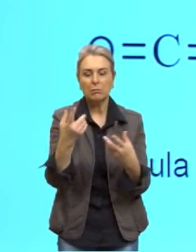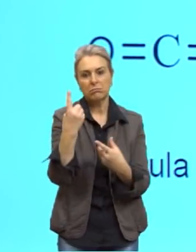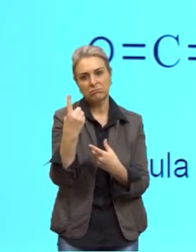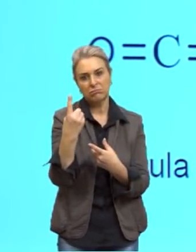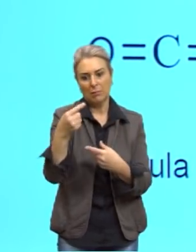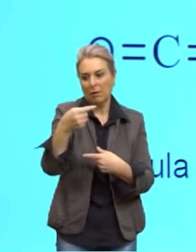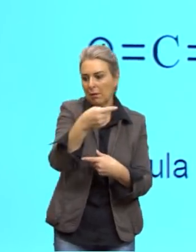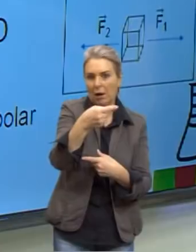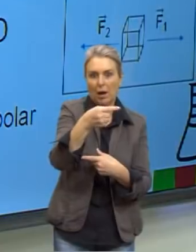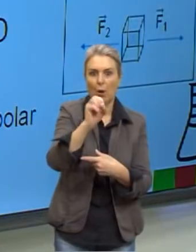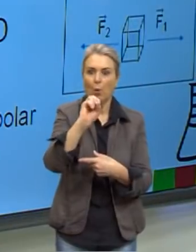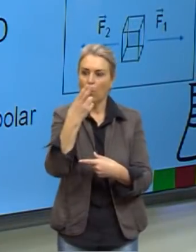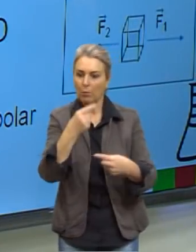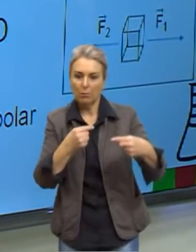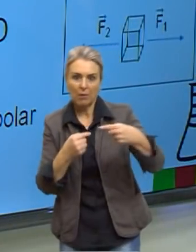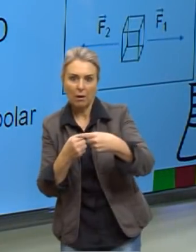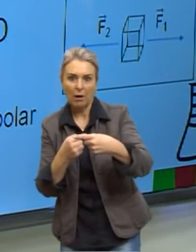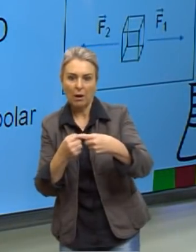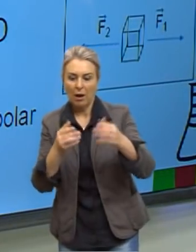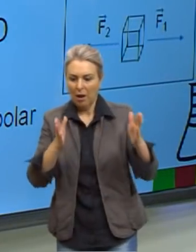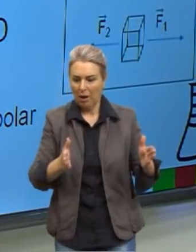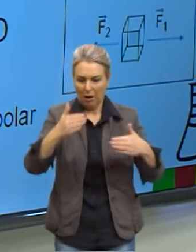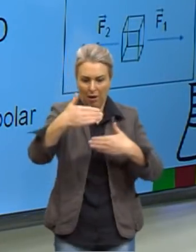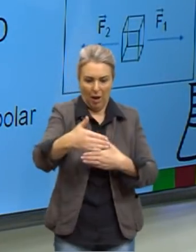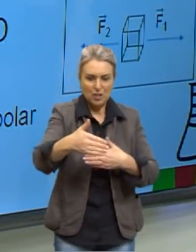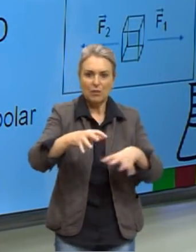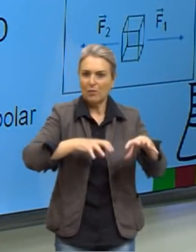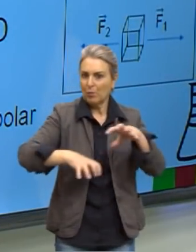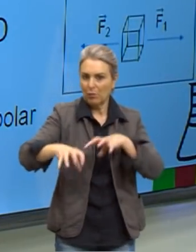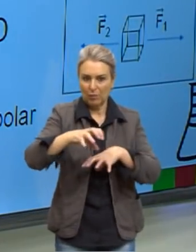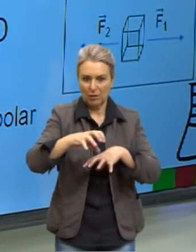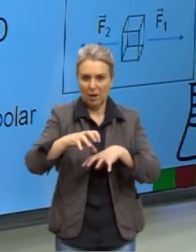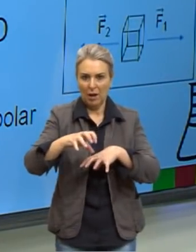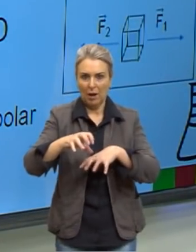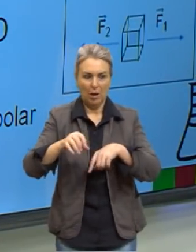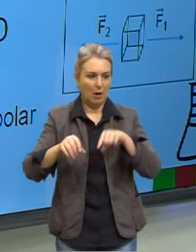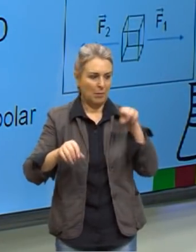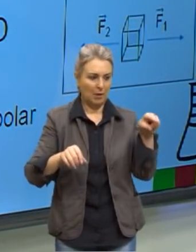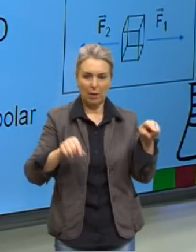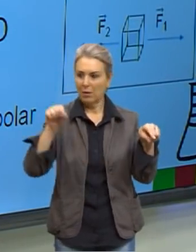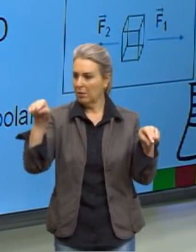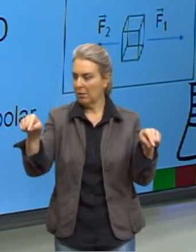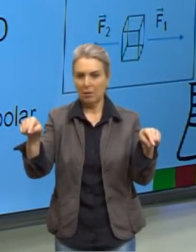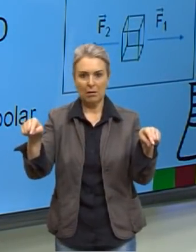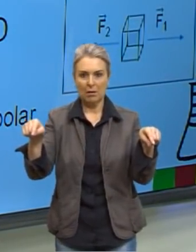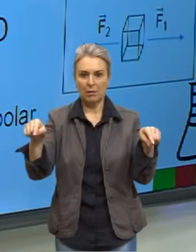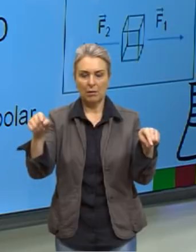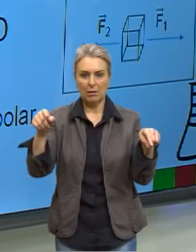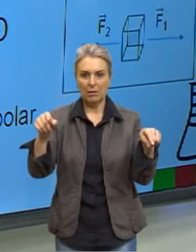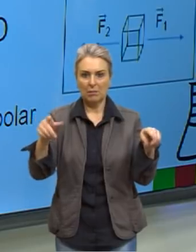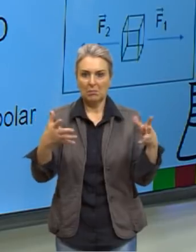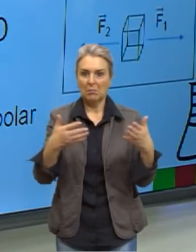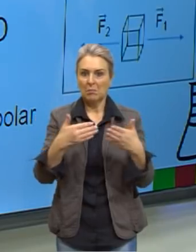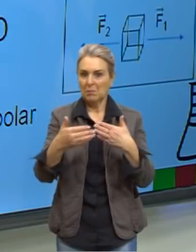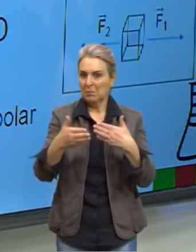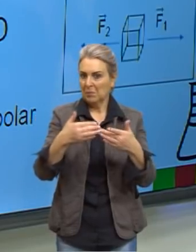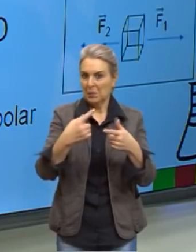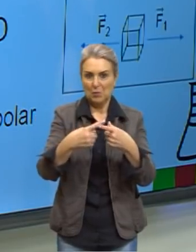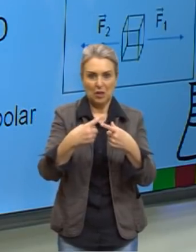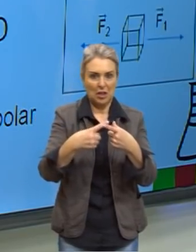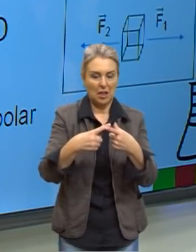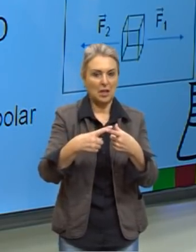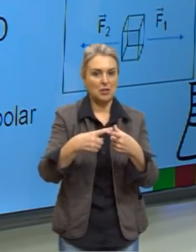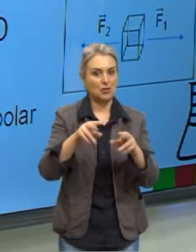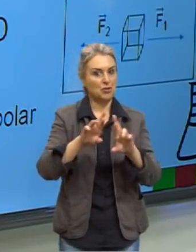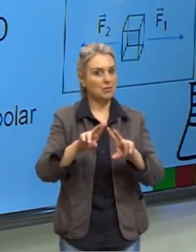para cá se a caixa vai para algum lugar nesse caso o meu momento dipolar é diferente de zero então uma